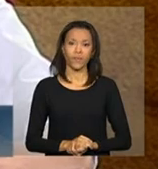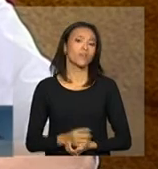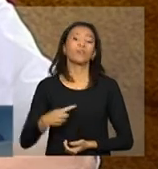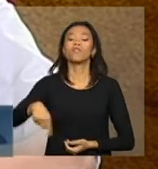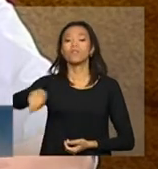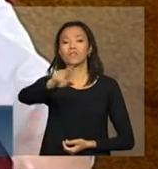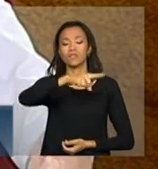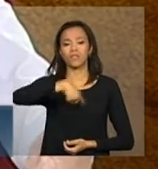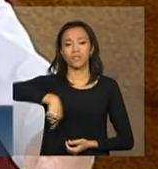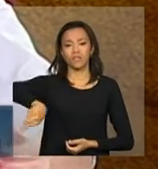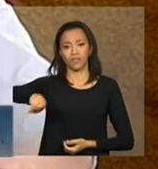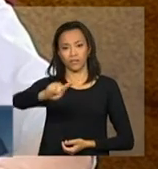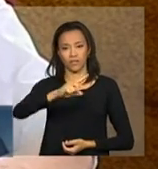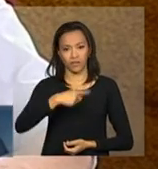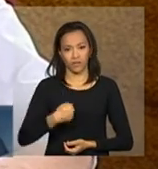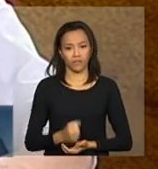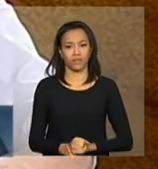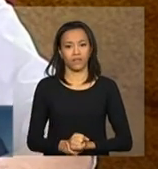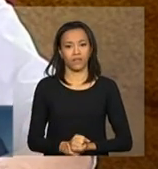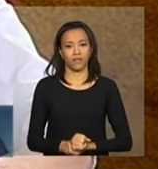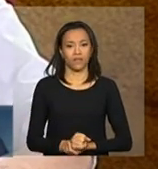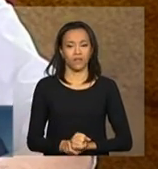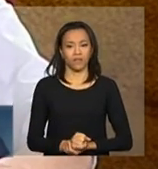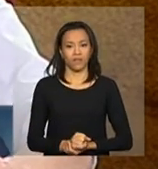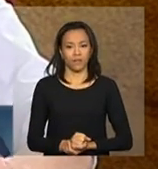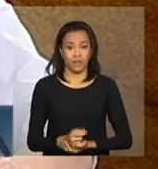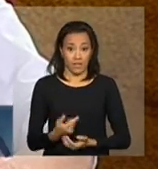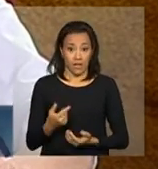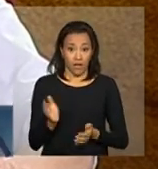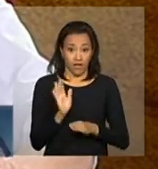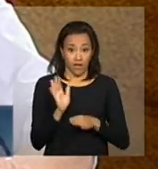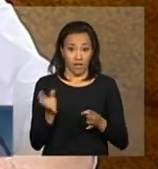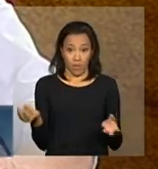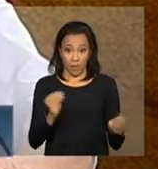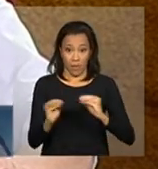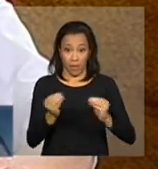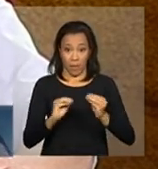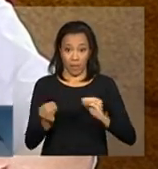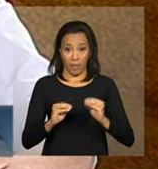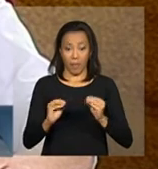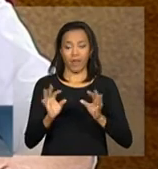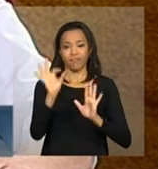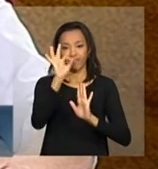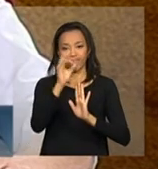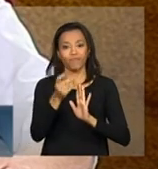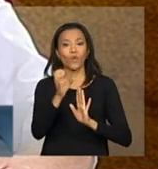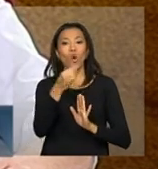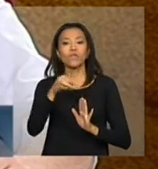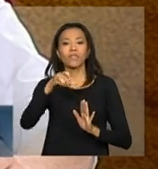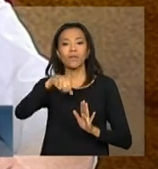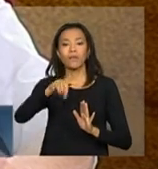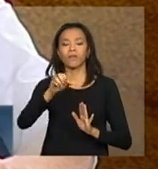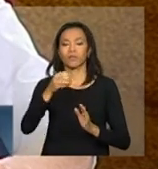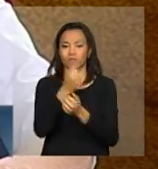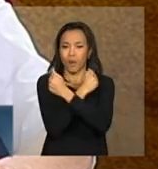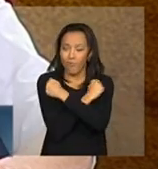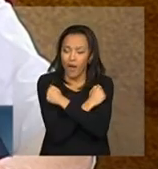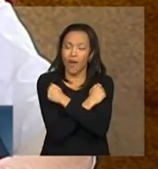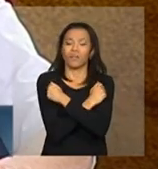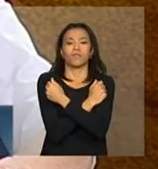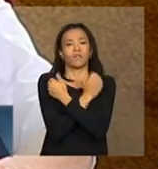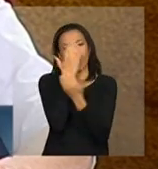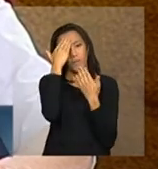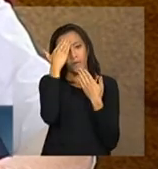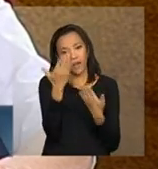coro a esse novo momento da elaboração do orçamento. Então, fica aqui o nosso abraço, né? E obrigada